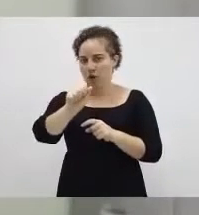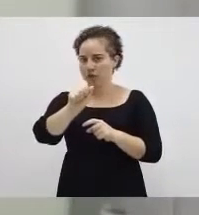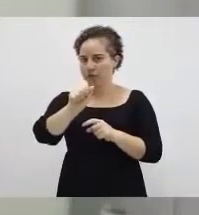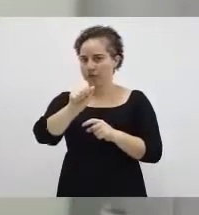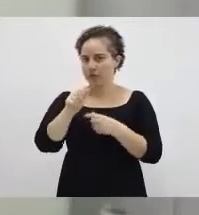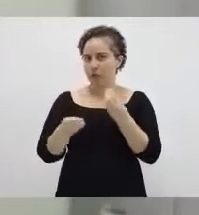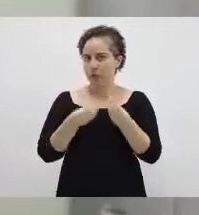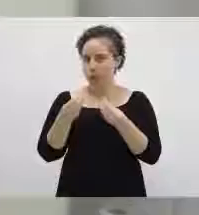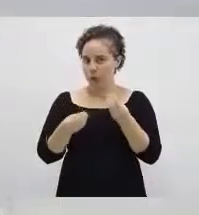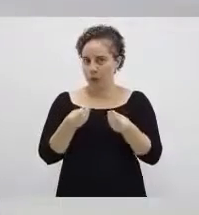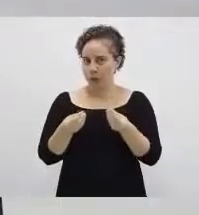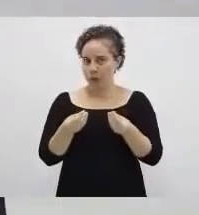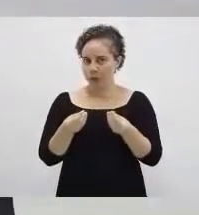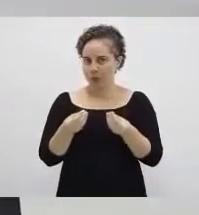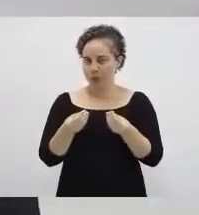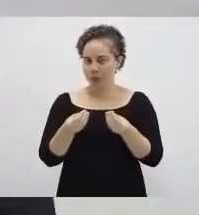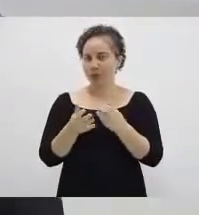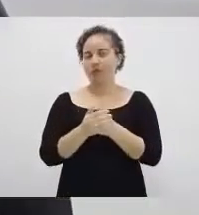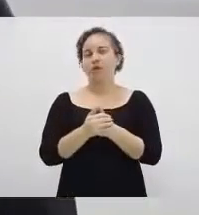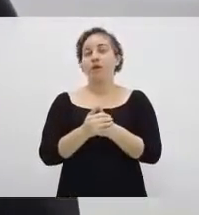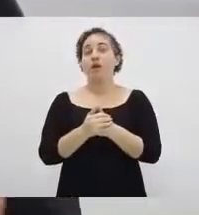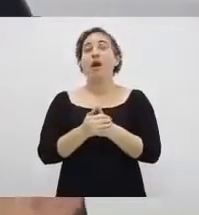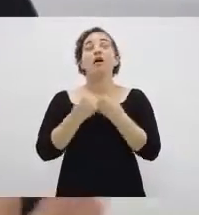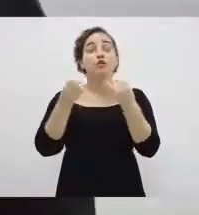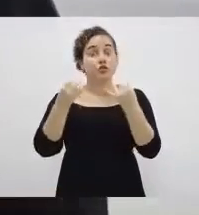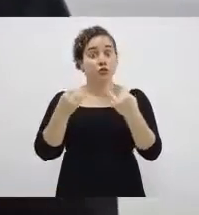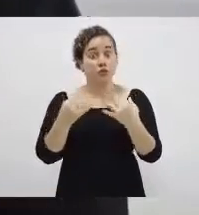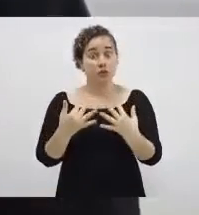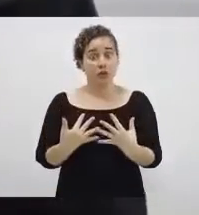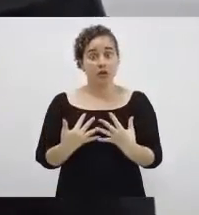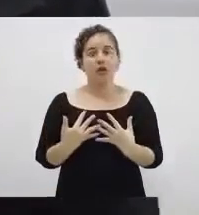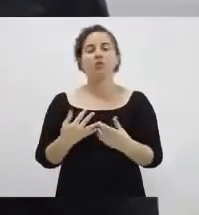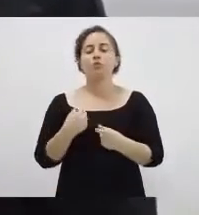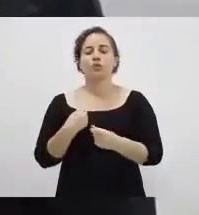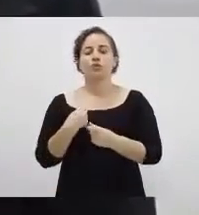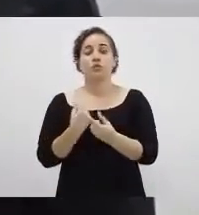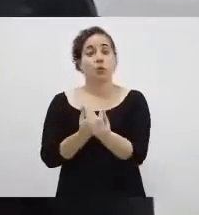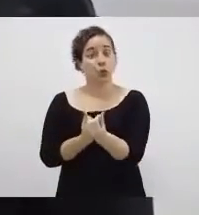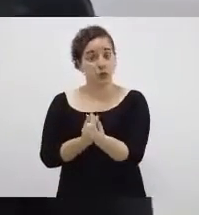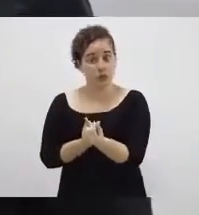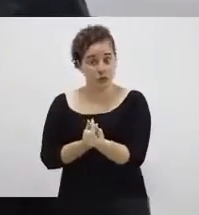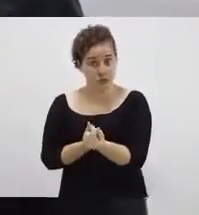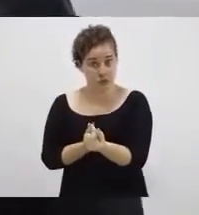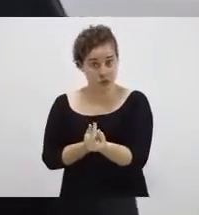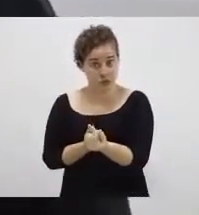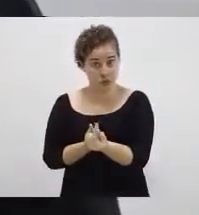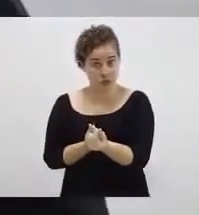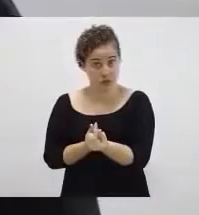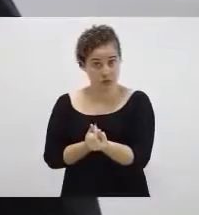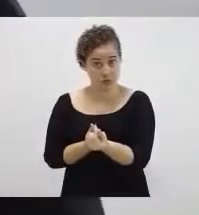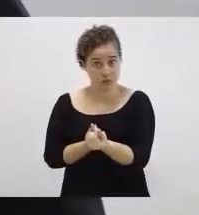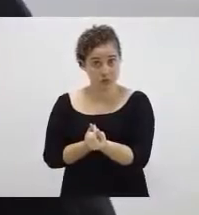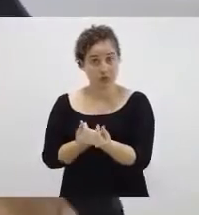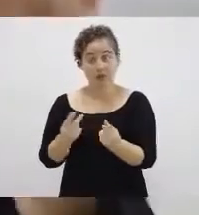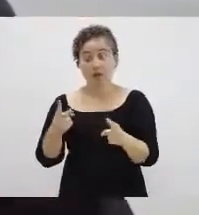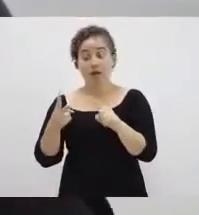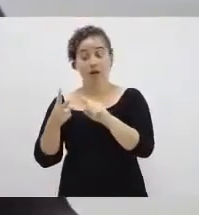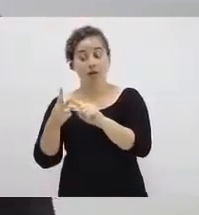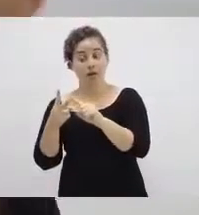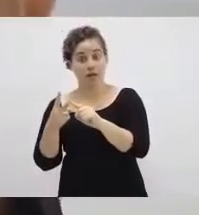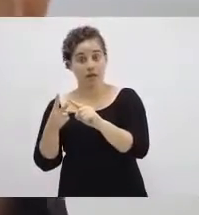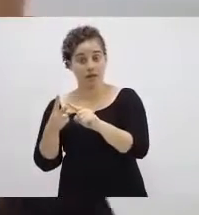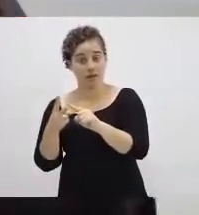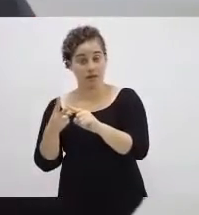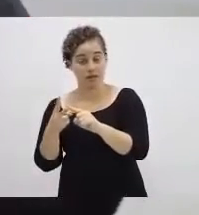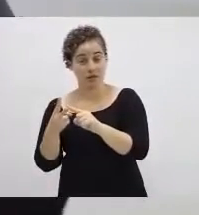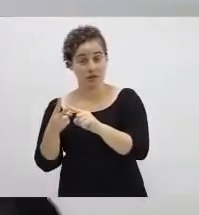de flutuação suja? Como o próprio nome diz, a moeda, o câmbio, ele é flutuante, mas